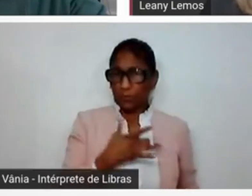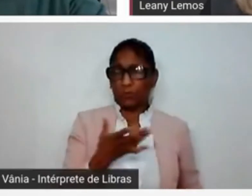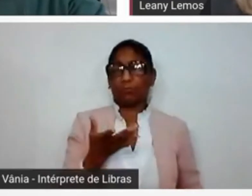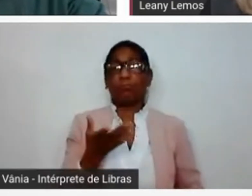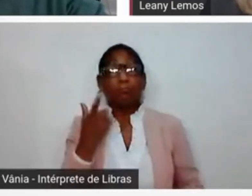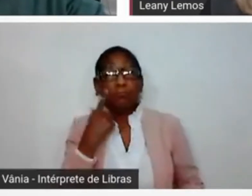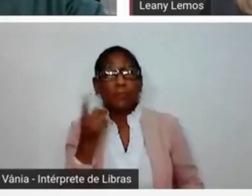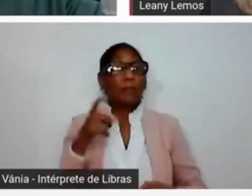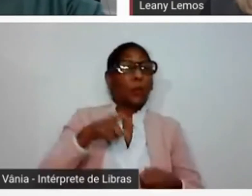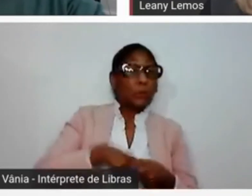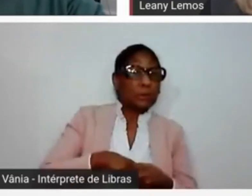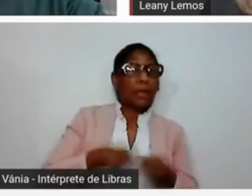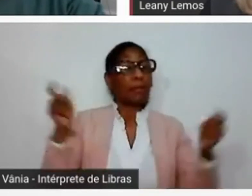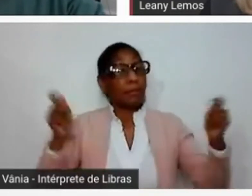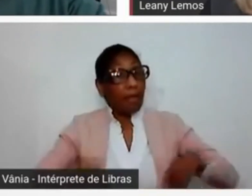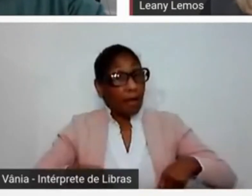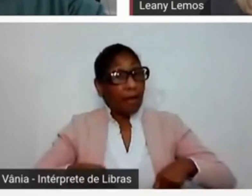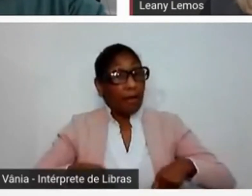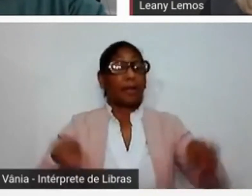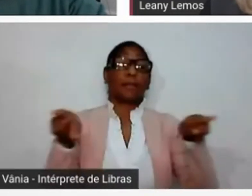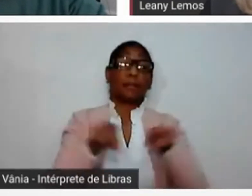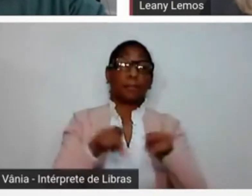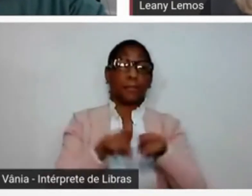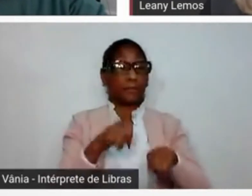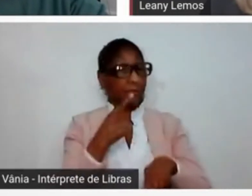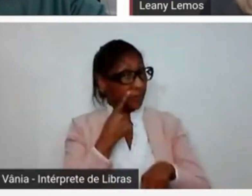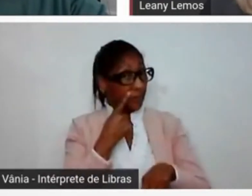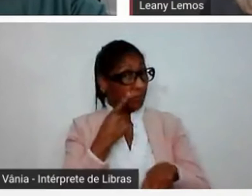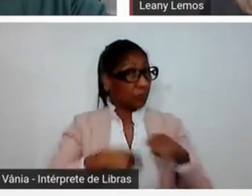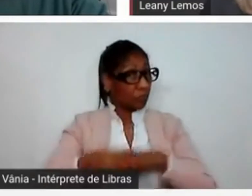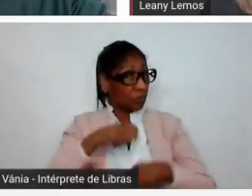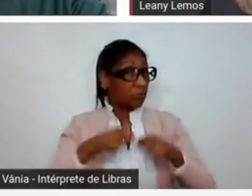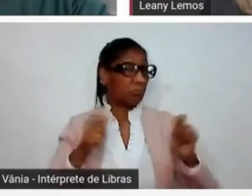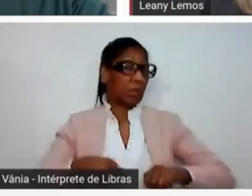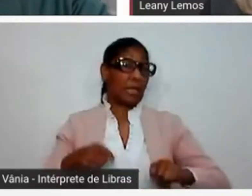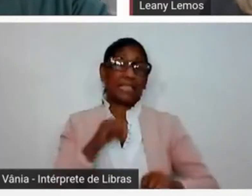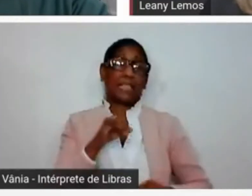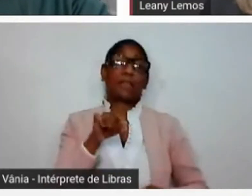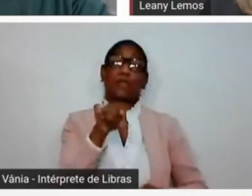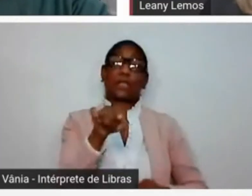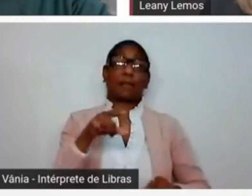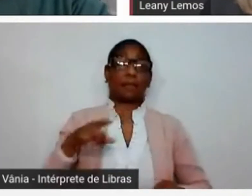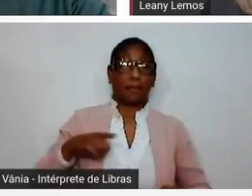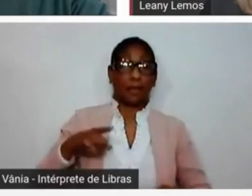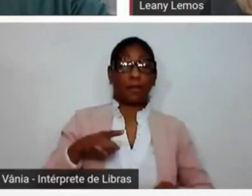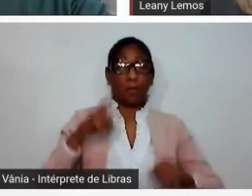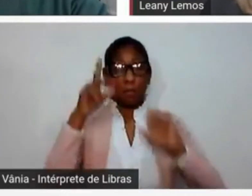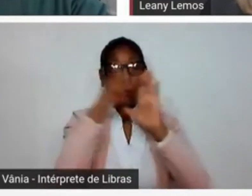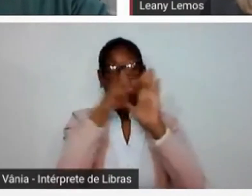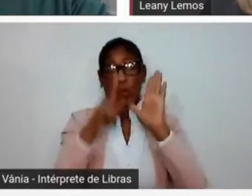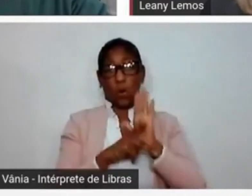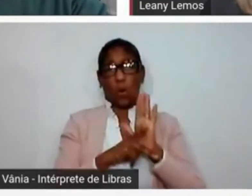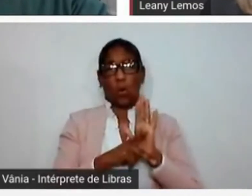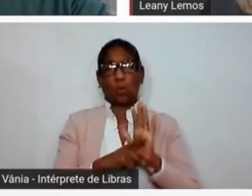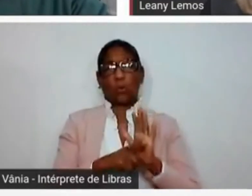retorno e também, né, contemplando a questão econômica. Se a gente tem protocolos menos restritivos,